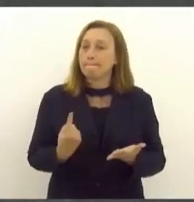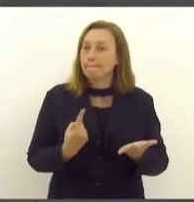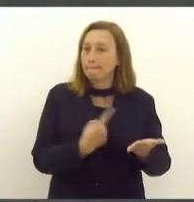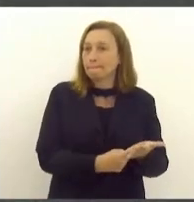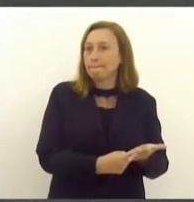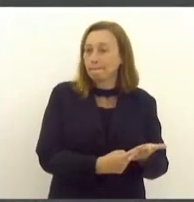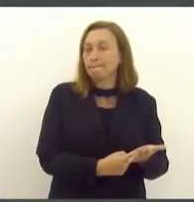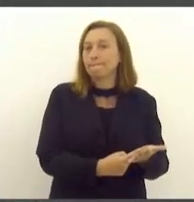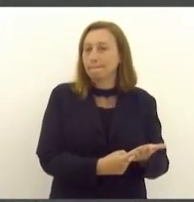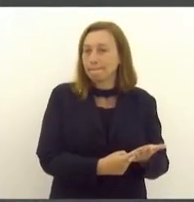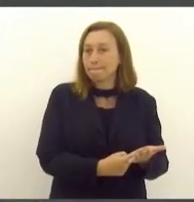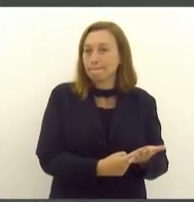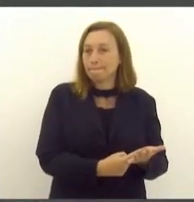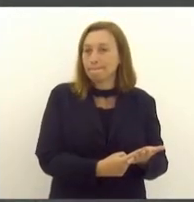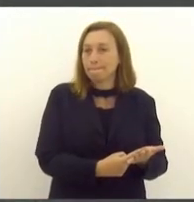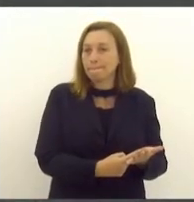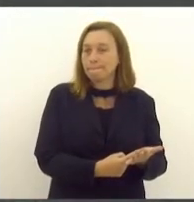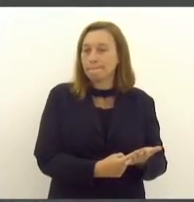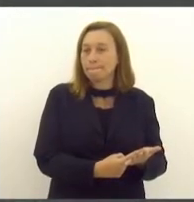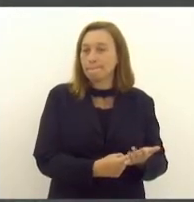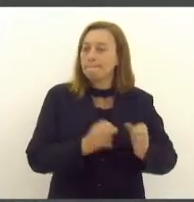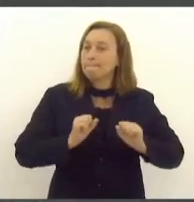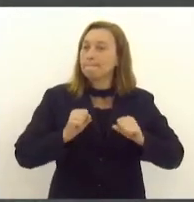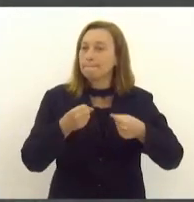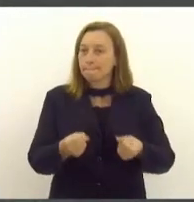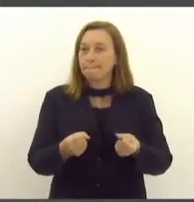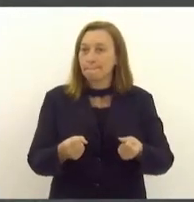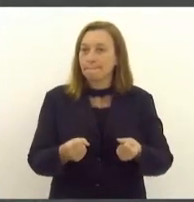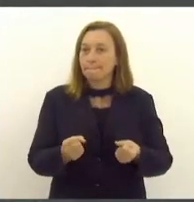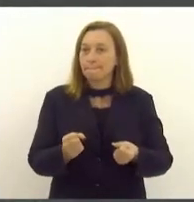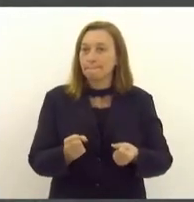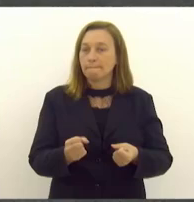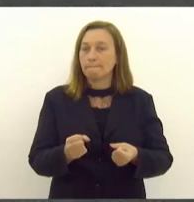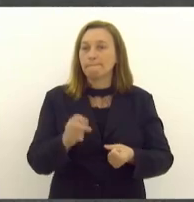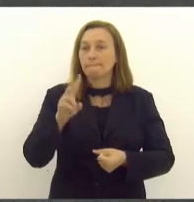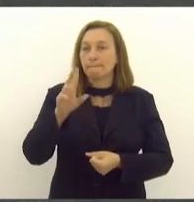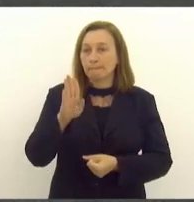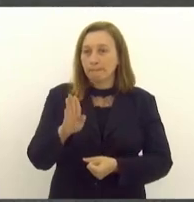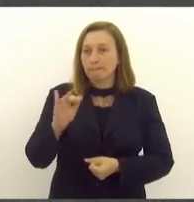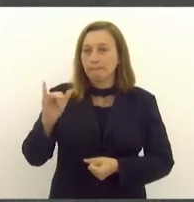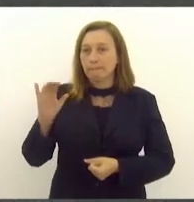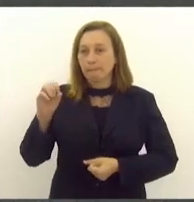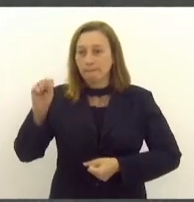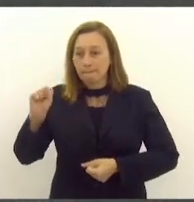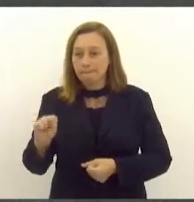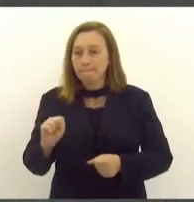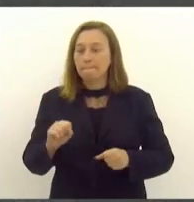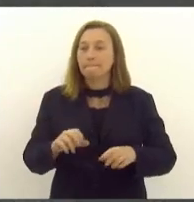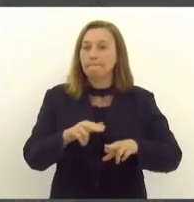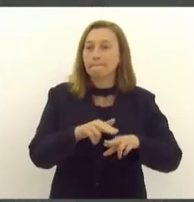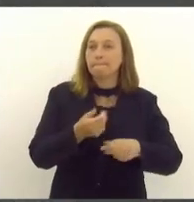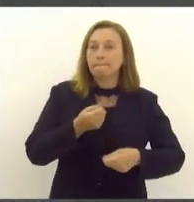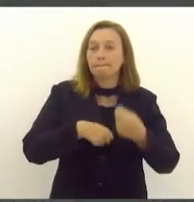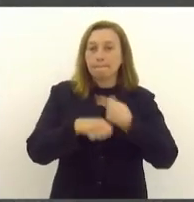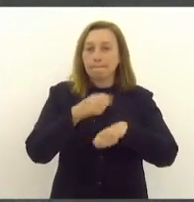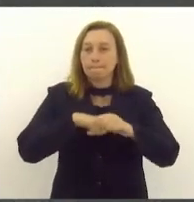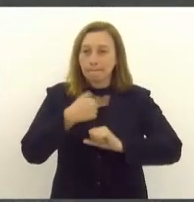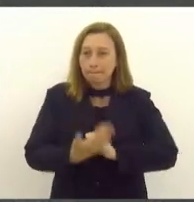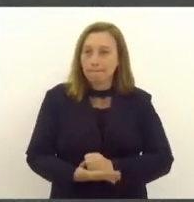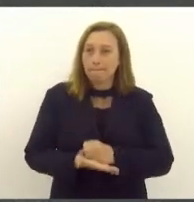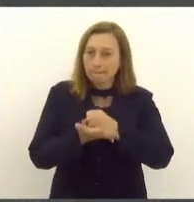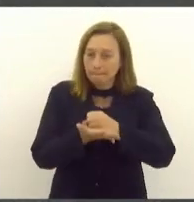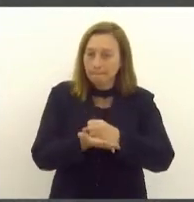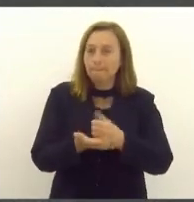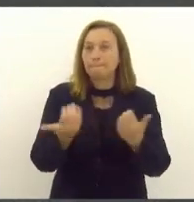radical e de primeira hora que é a defesa dos nossos biomas é portanto a economia sustentável